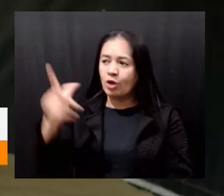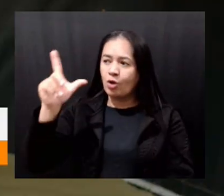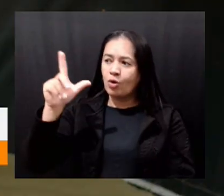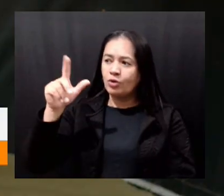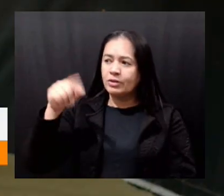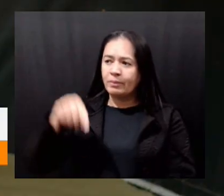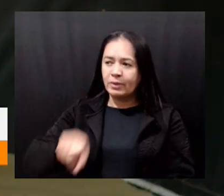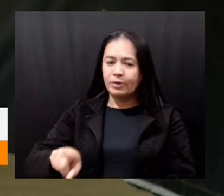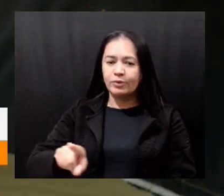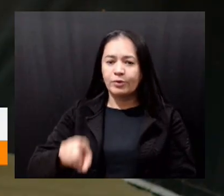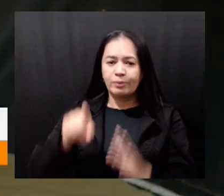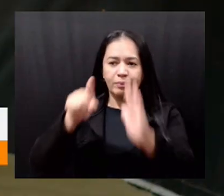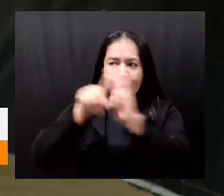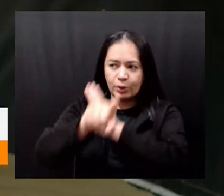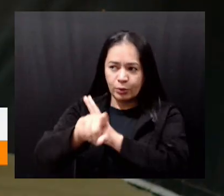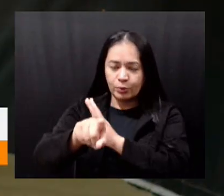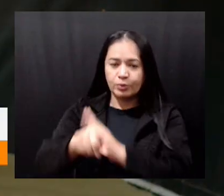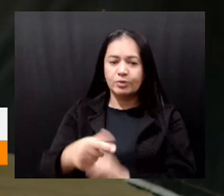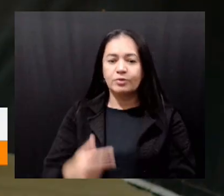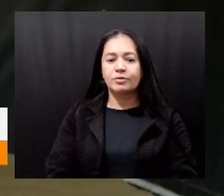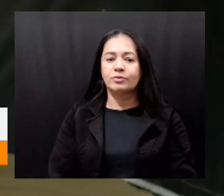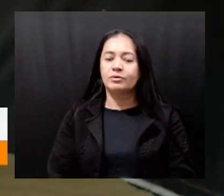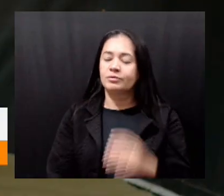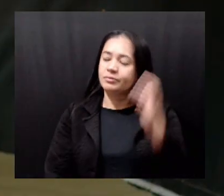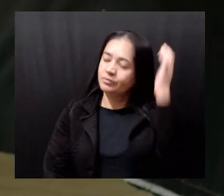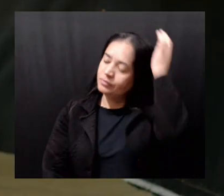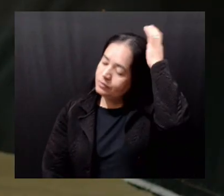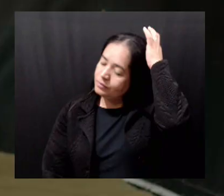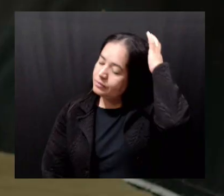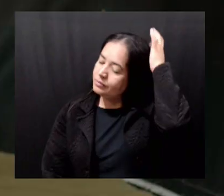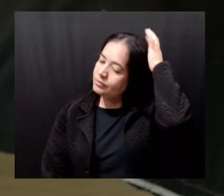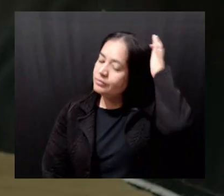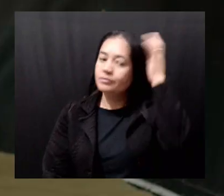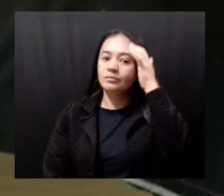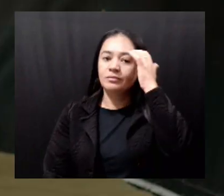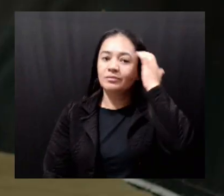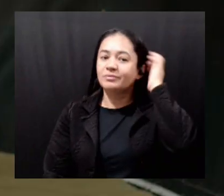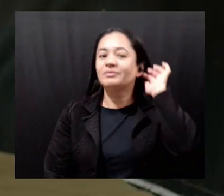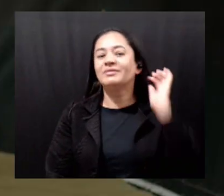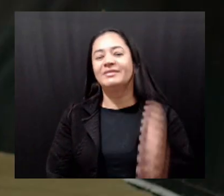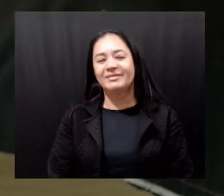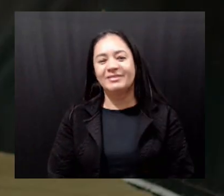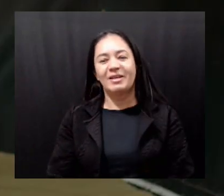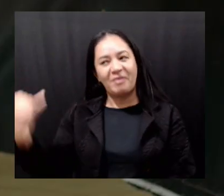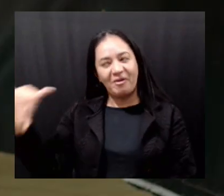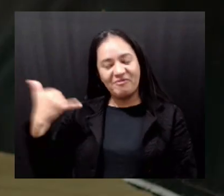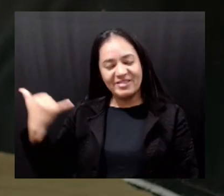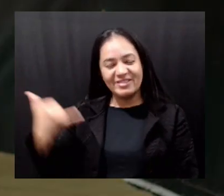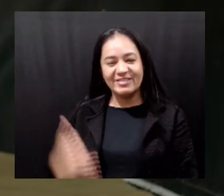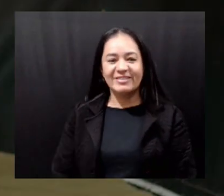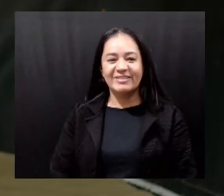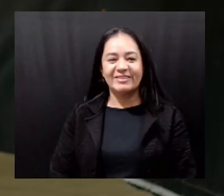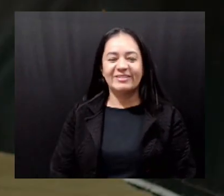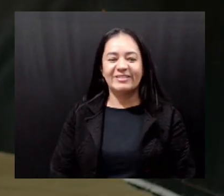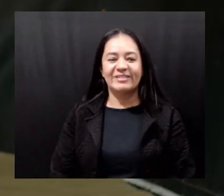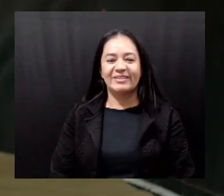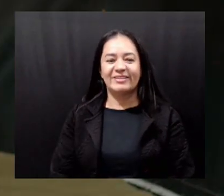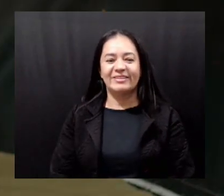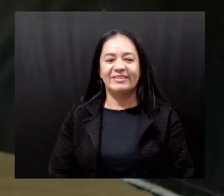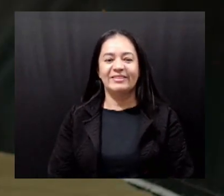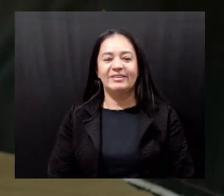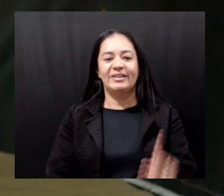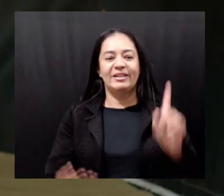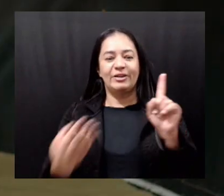dá? Se der, manda aí pra gente. Se não, fala aqui no meu ouvido, tá bom? Isso, muito obrigada. O Bruno da